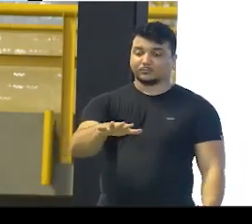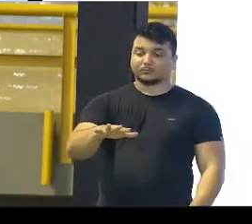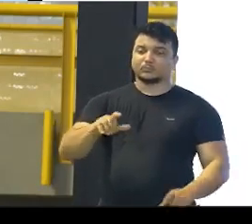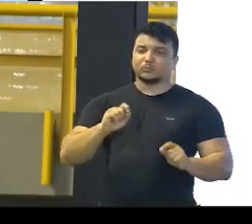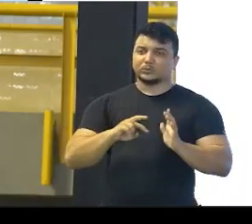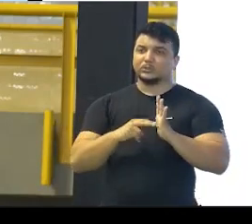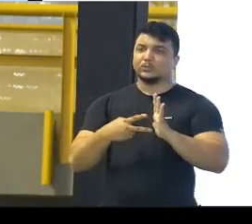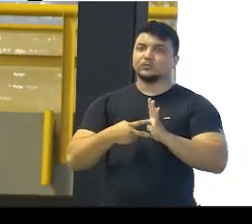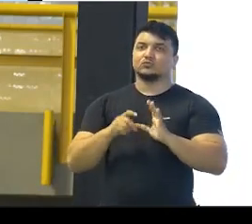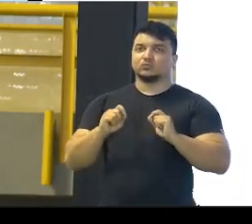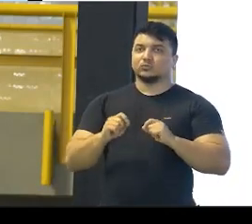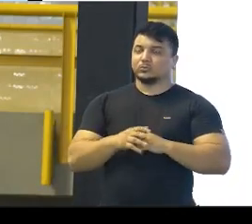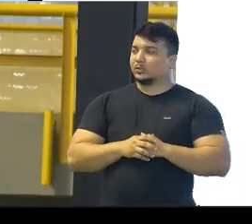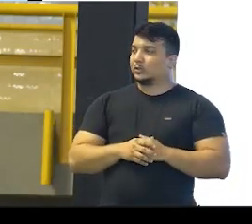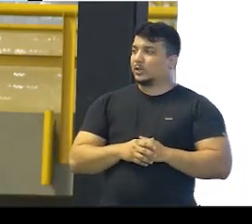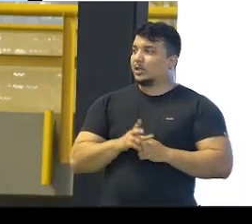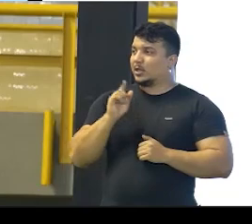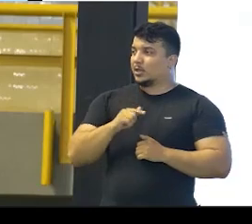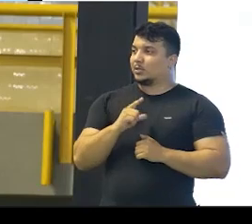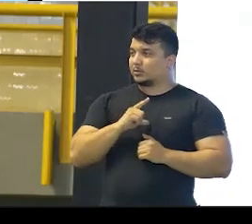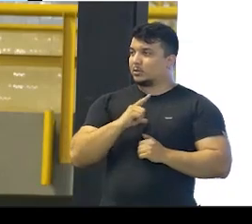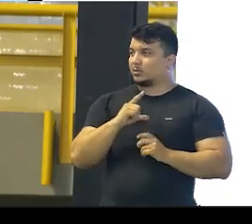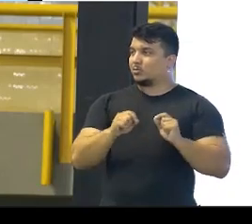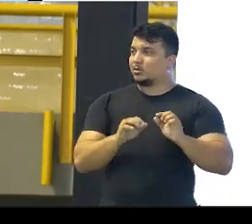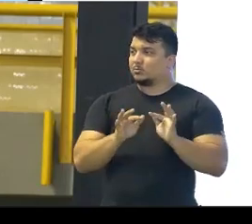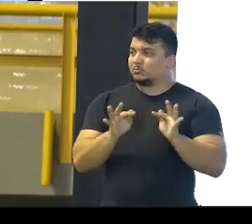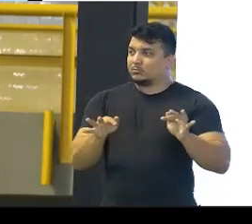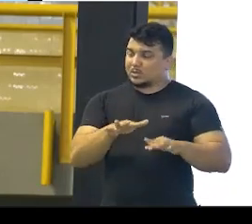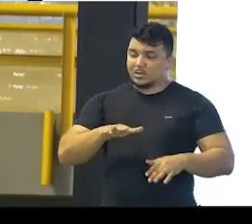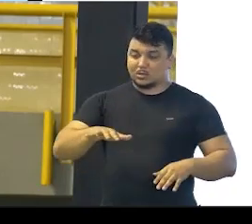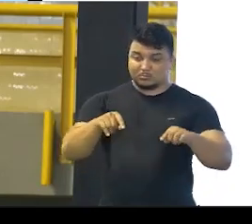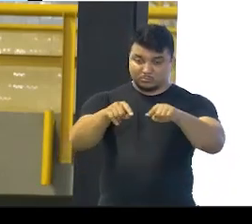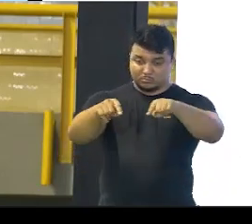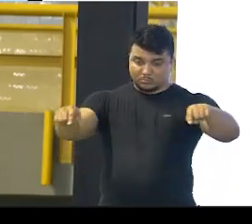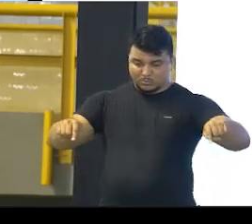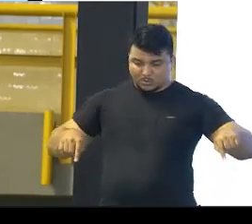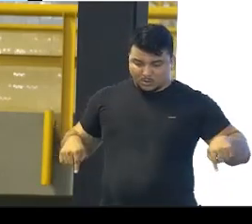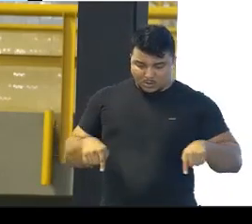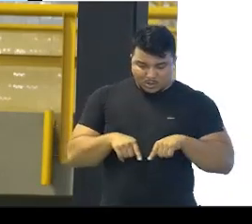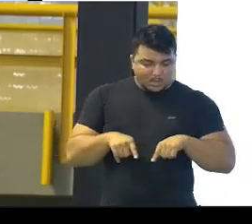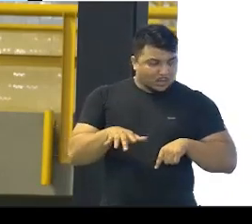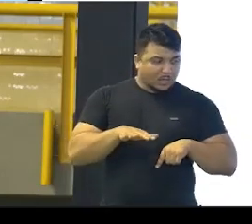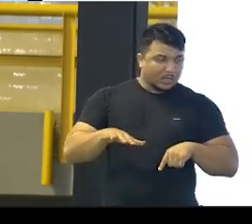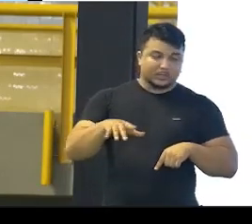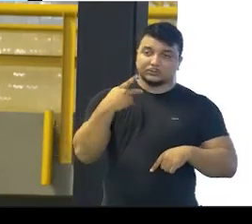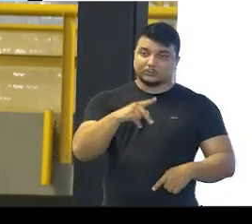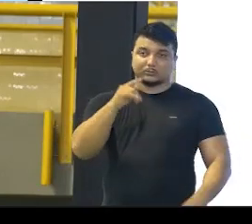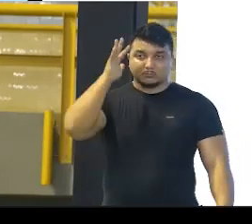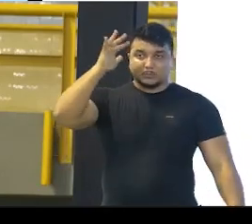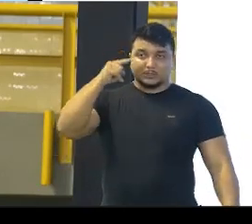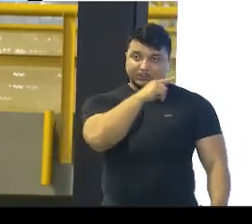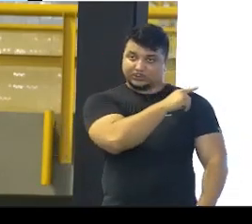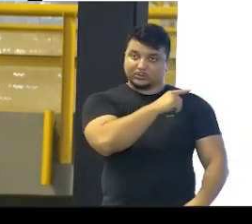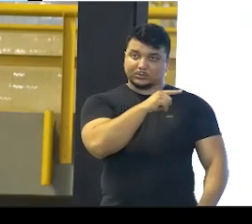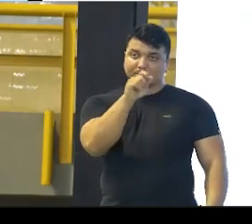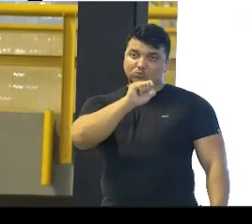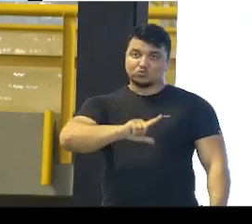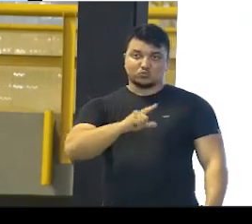têm dificuldade com as fórmulas das áreas, mas eu vou te mostrar que você só vai precisar sair daqui hoje